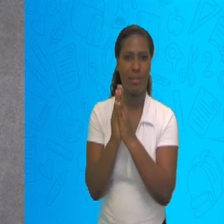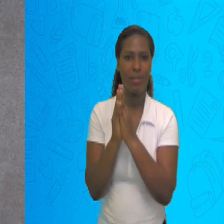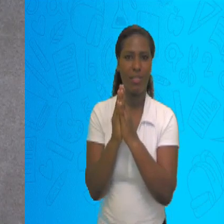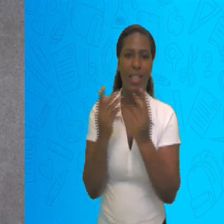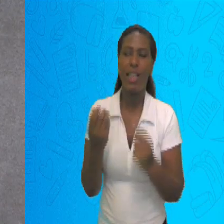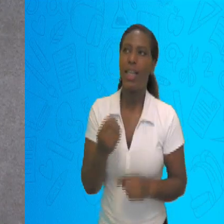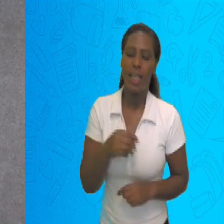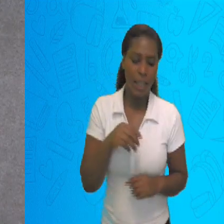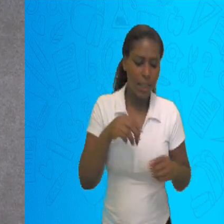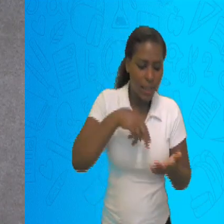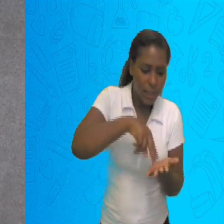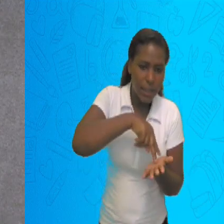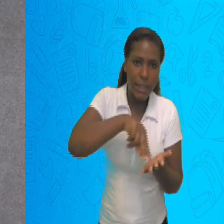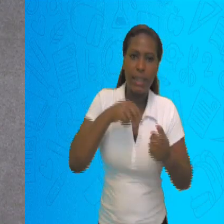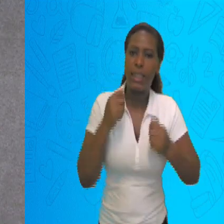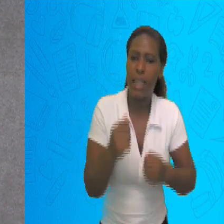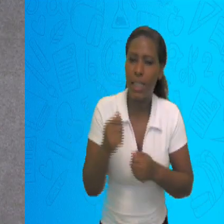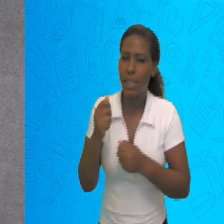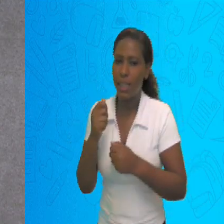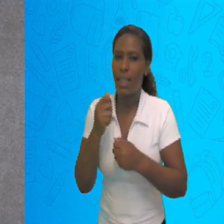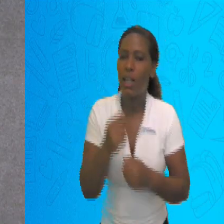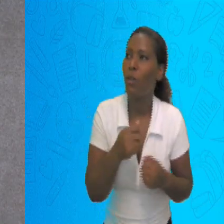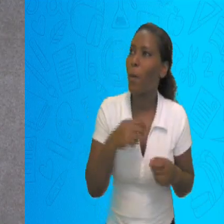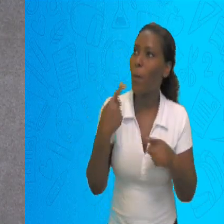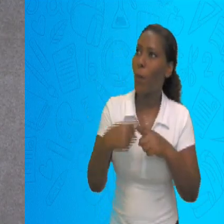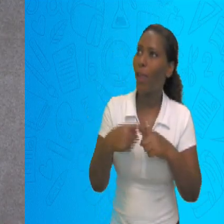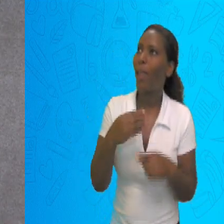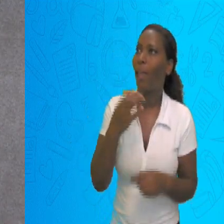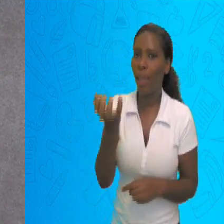orações. Então, aí fica a dança para eles.